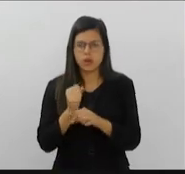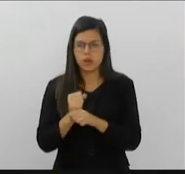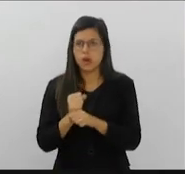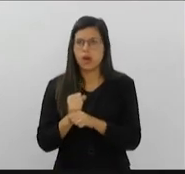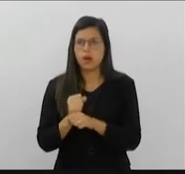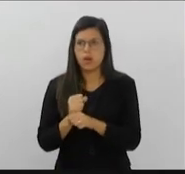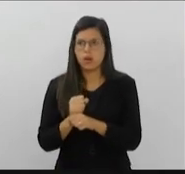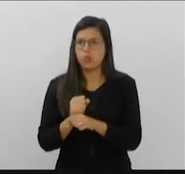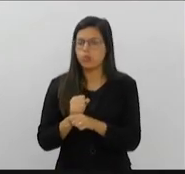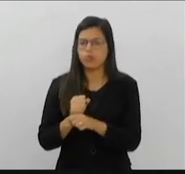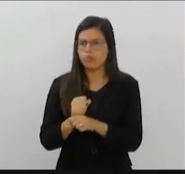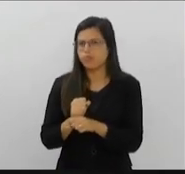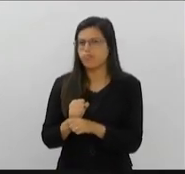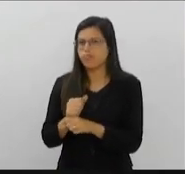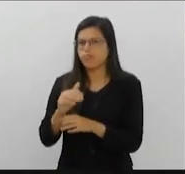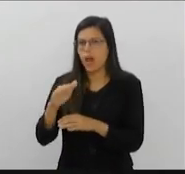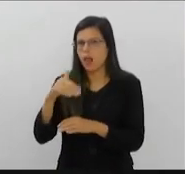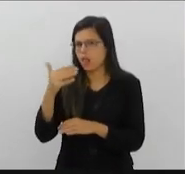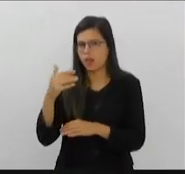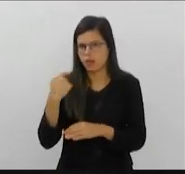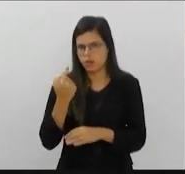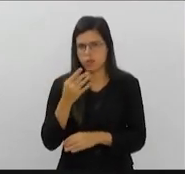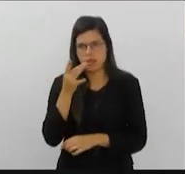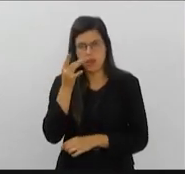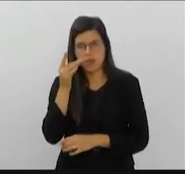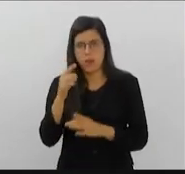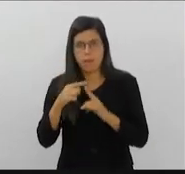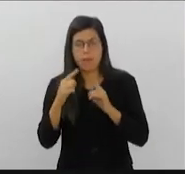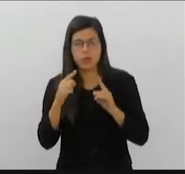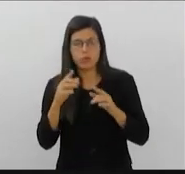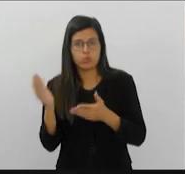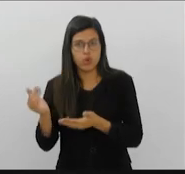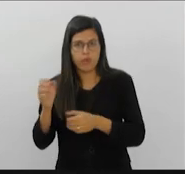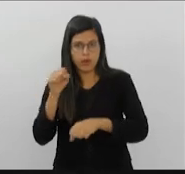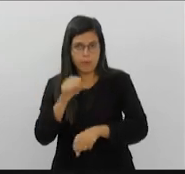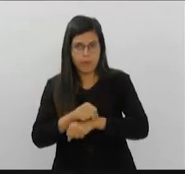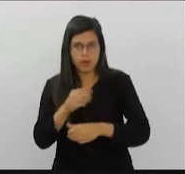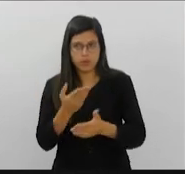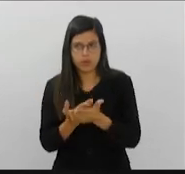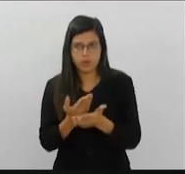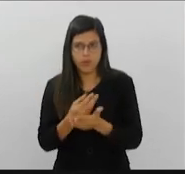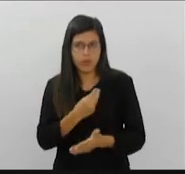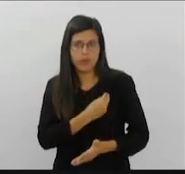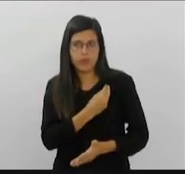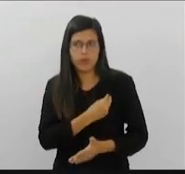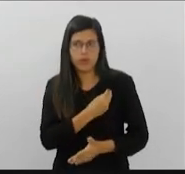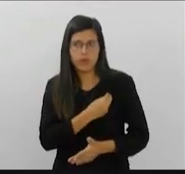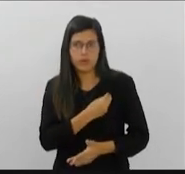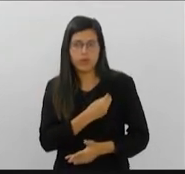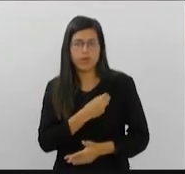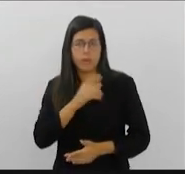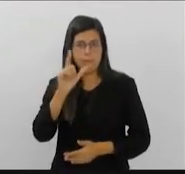realidade, mas a jovem, o jovem que interrompe os estudos, vive menos tempo, tem menos tempo de